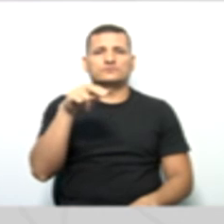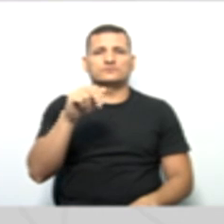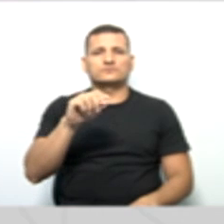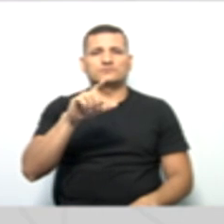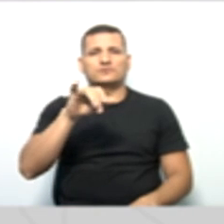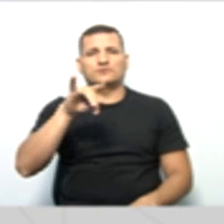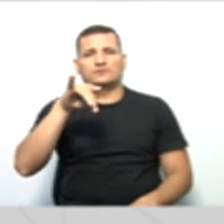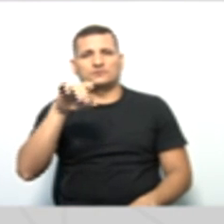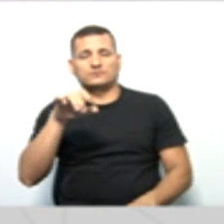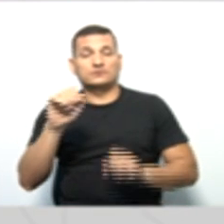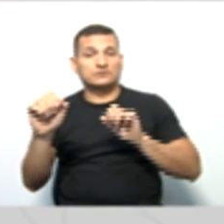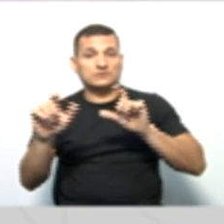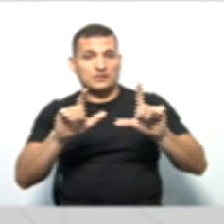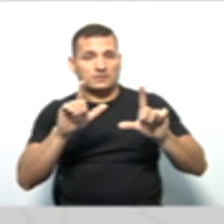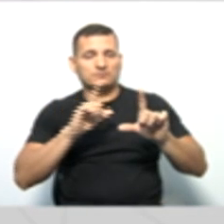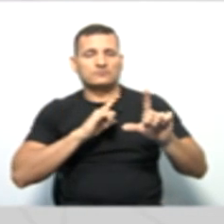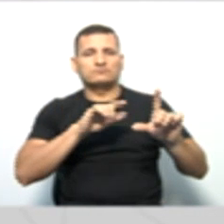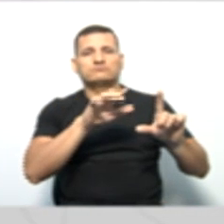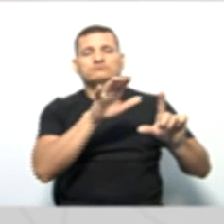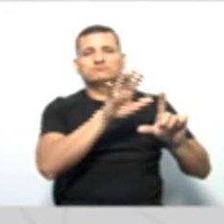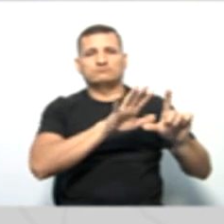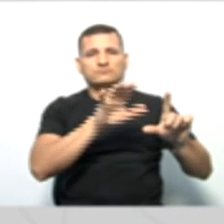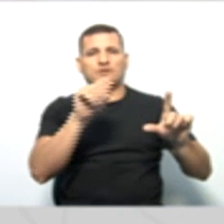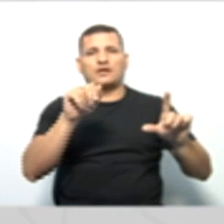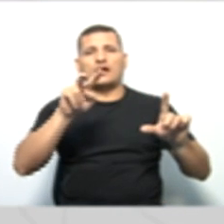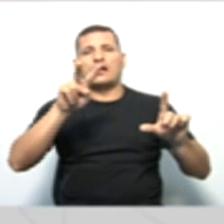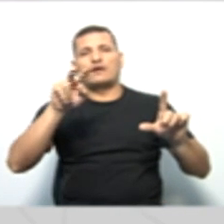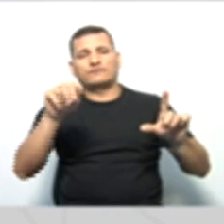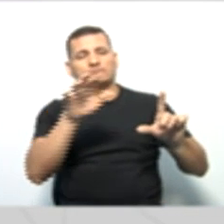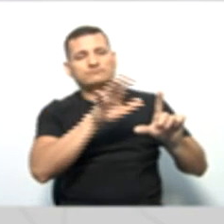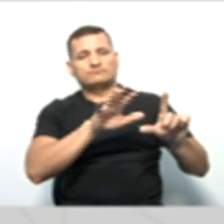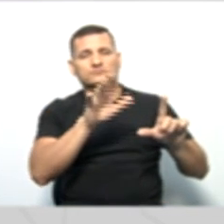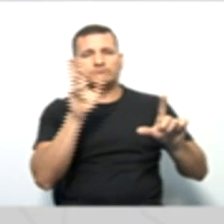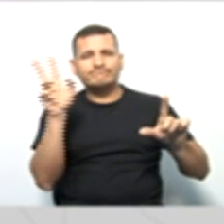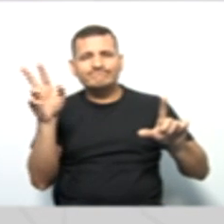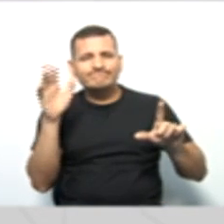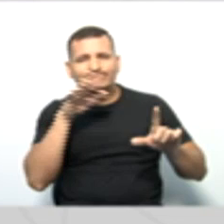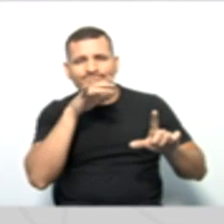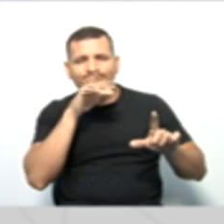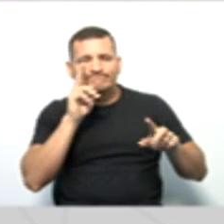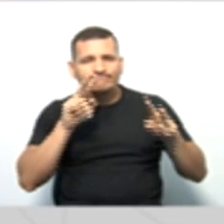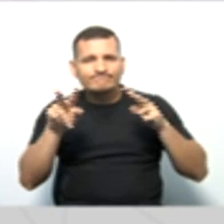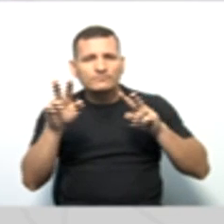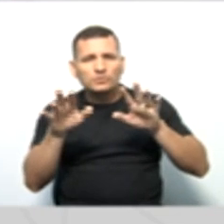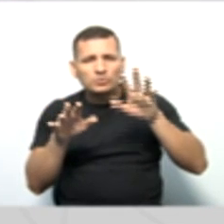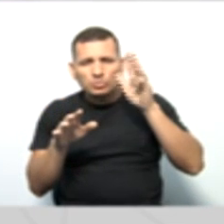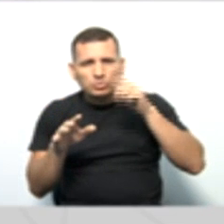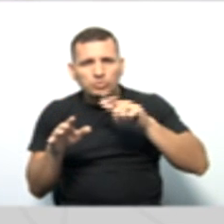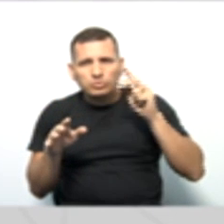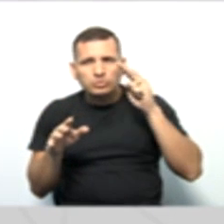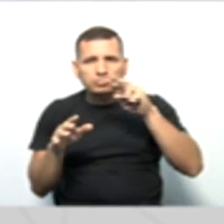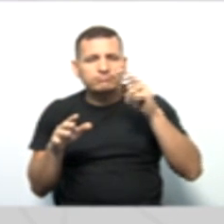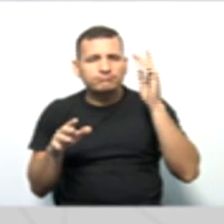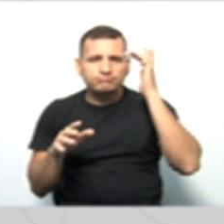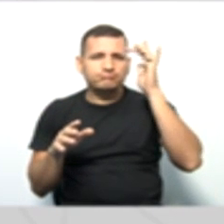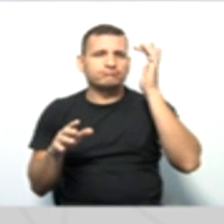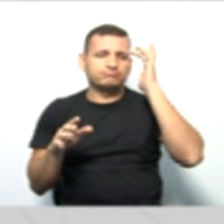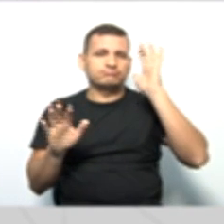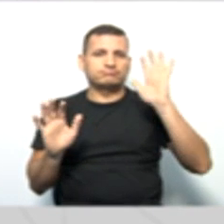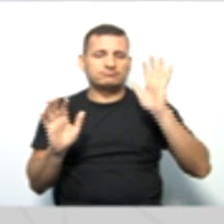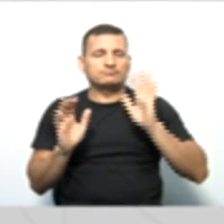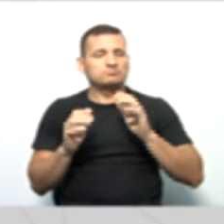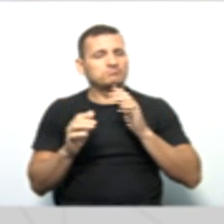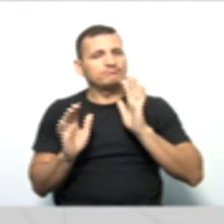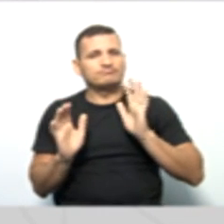disponíveis no ar, estou vendo aqui que ficou um pouco ruim a visualização, né? Não sei se aí na televisão de vocês também vai estar ruim,